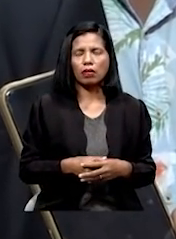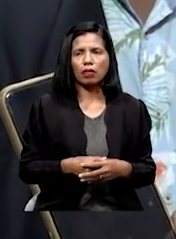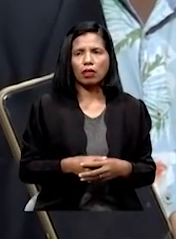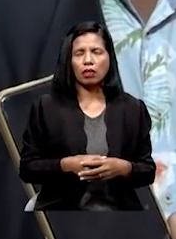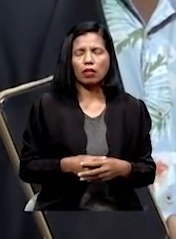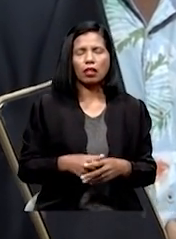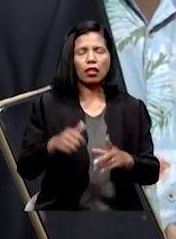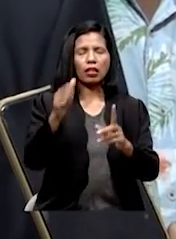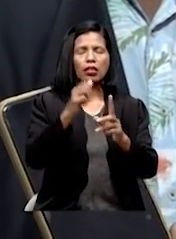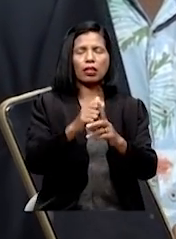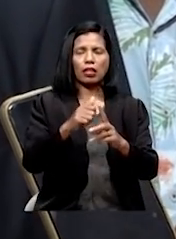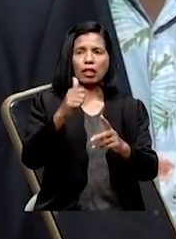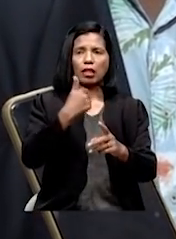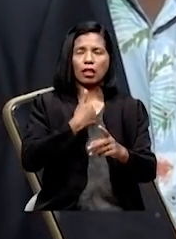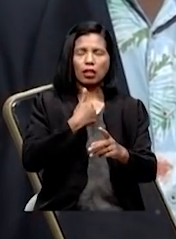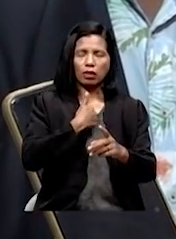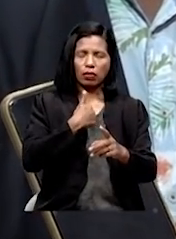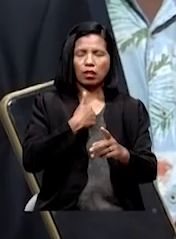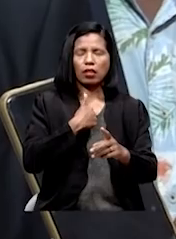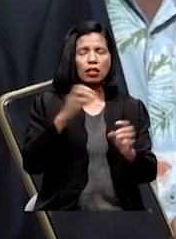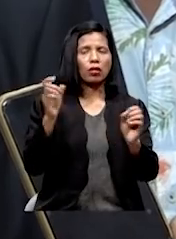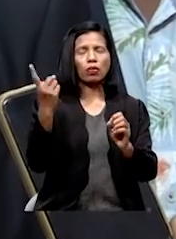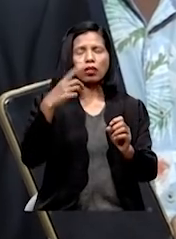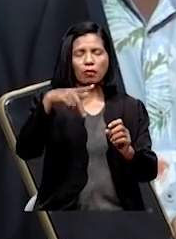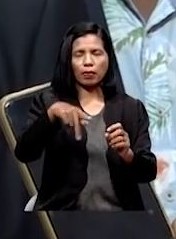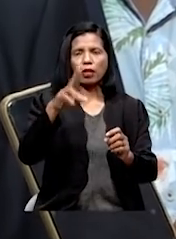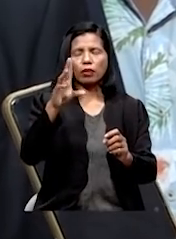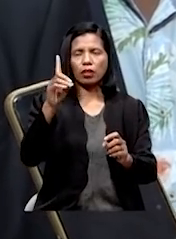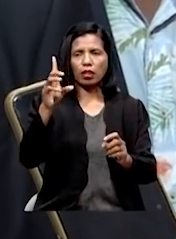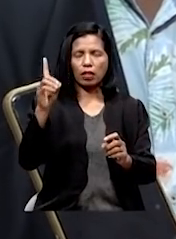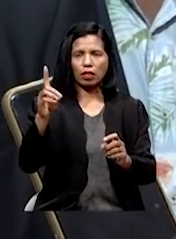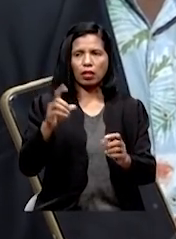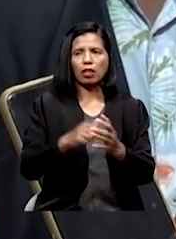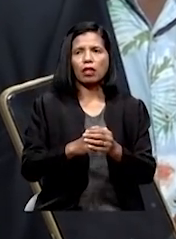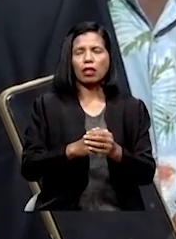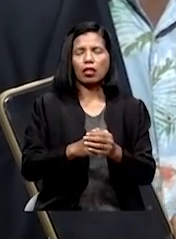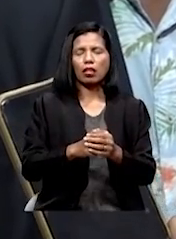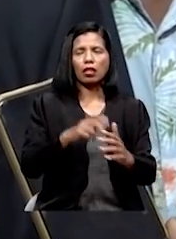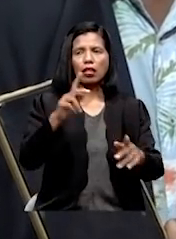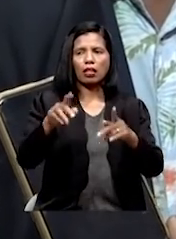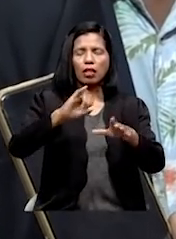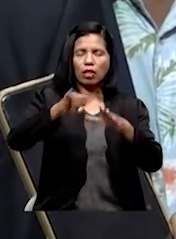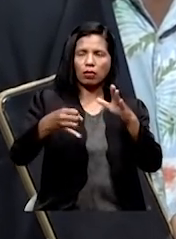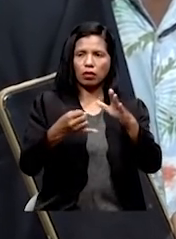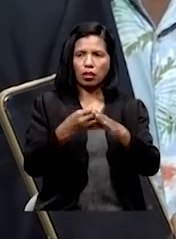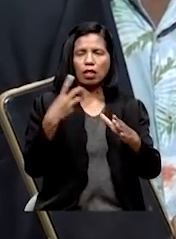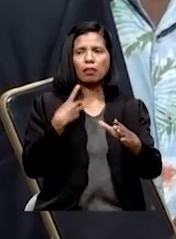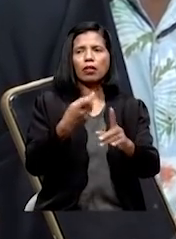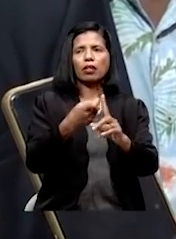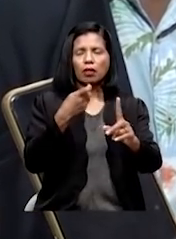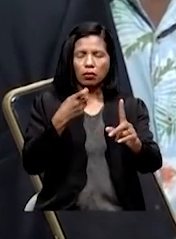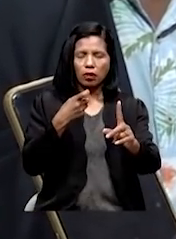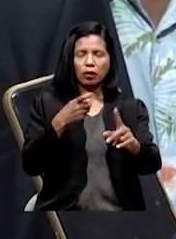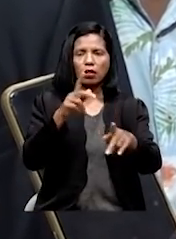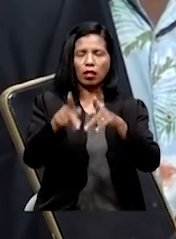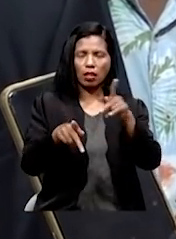ne laos PUDD mesak mai be ami usa lia fuang chave povo. Ami mai si povo, ami se fila fali